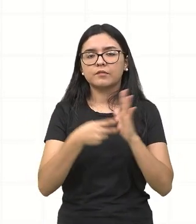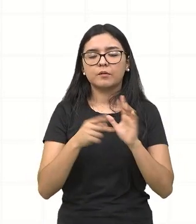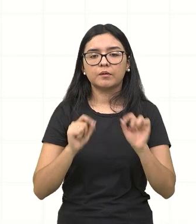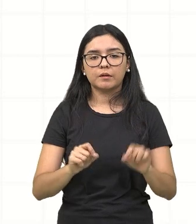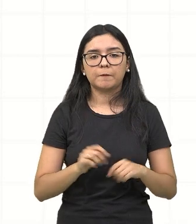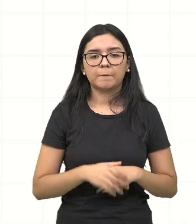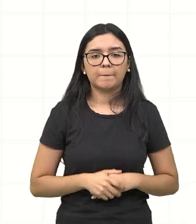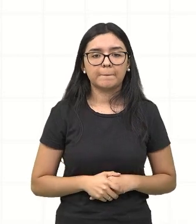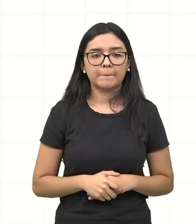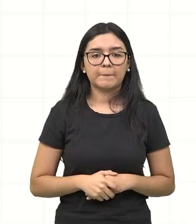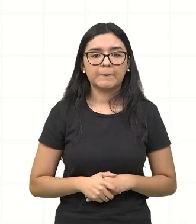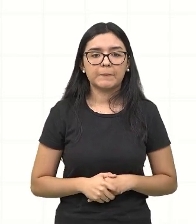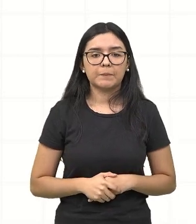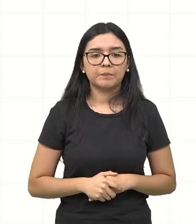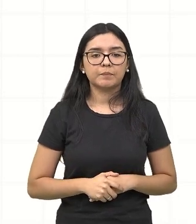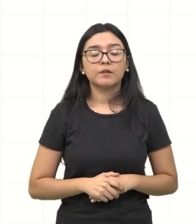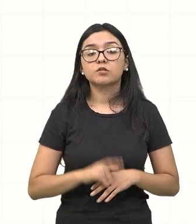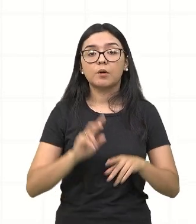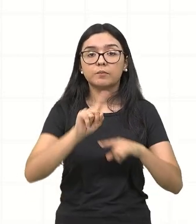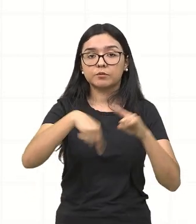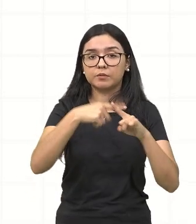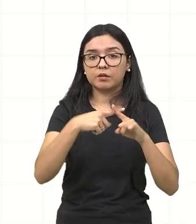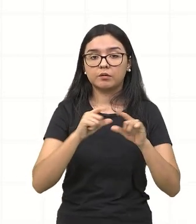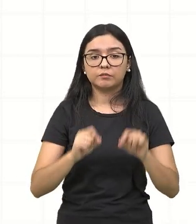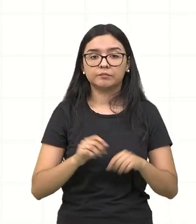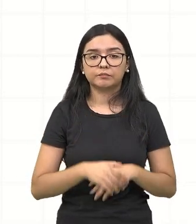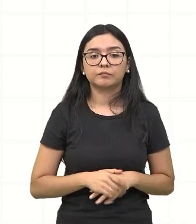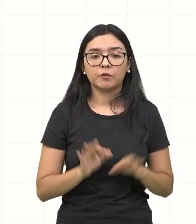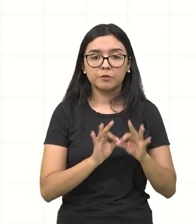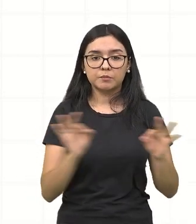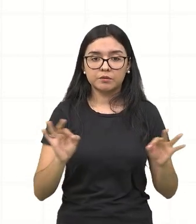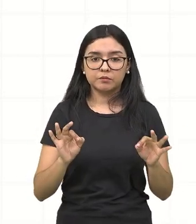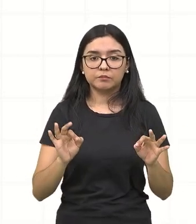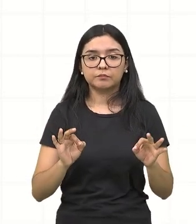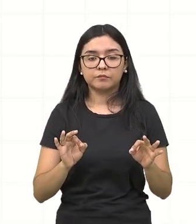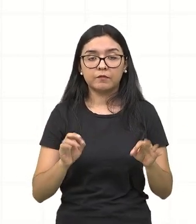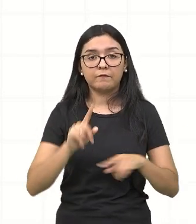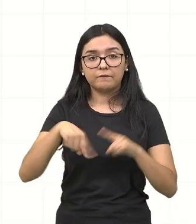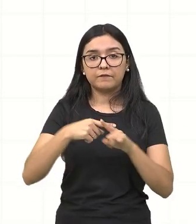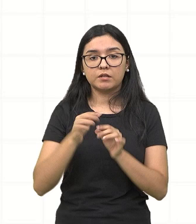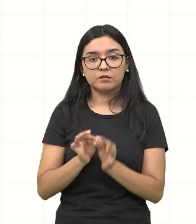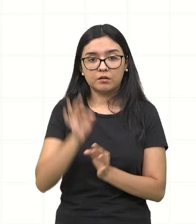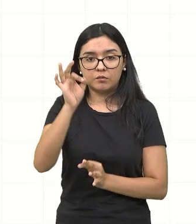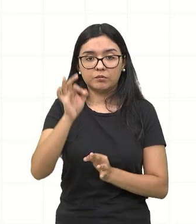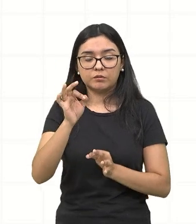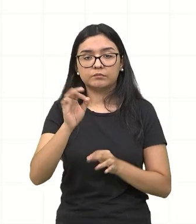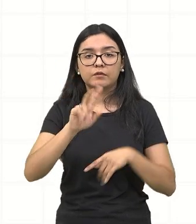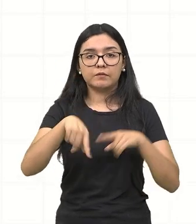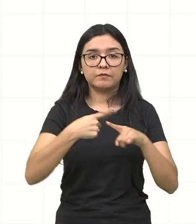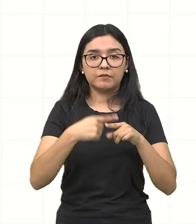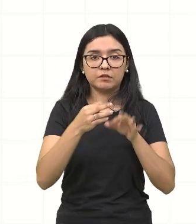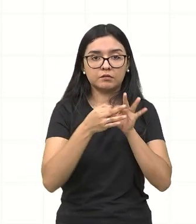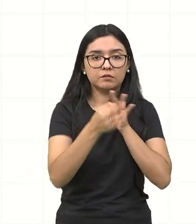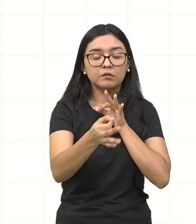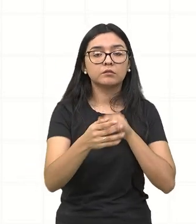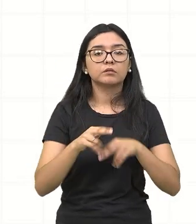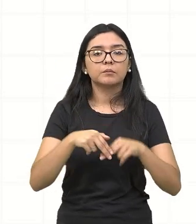entender assim, ó, basta multiplicar, ó, uma dimensão vezes a outra dimensão, até porque